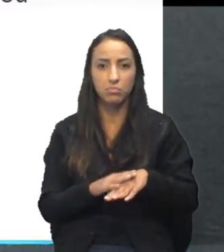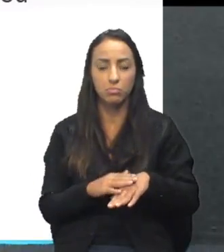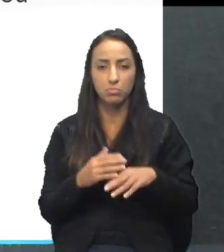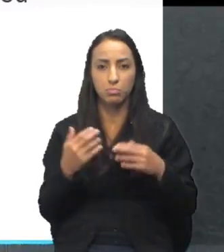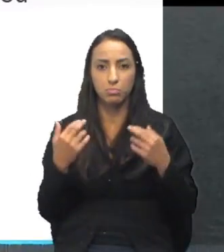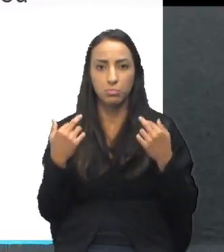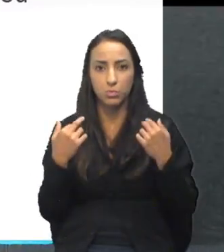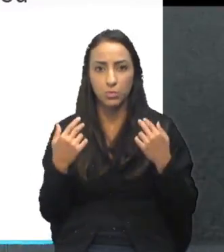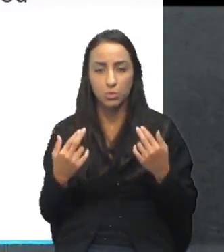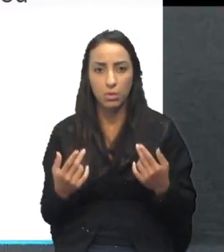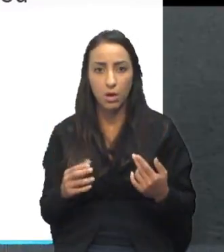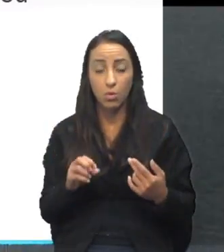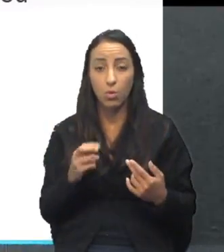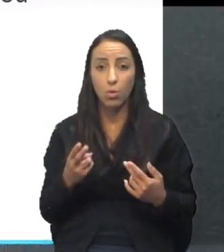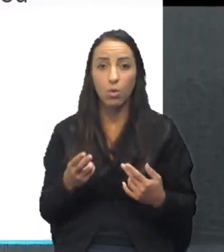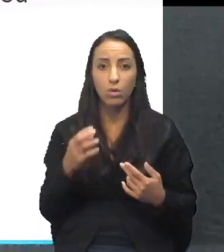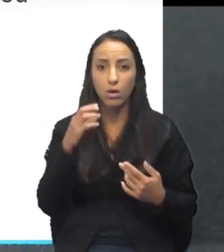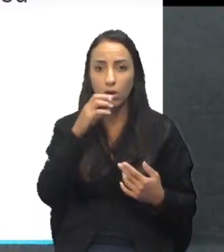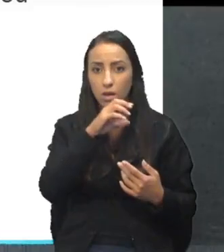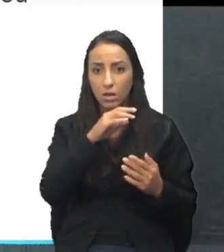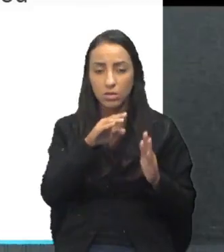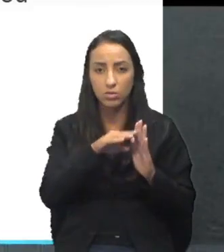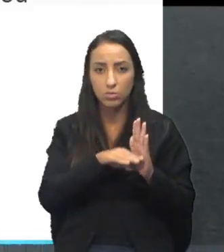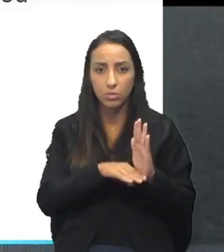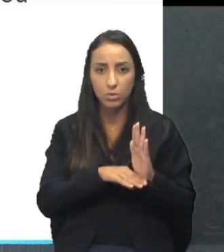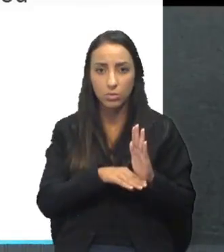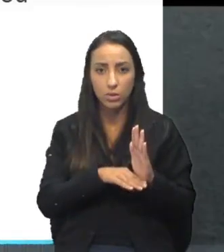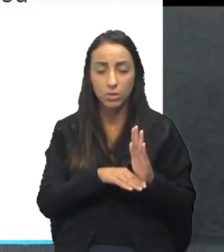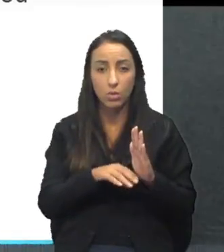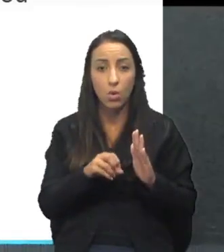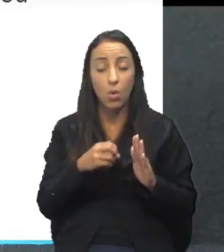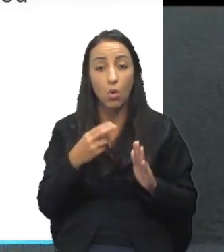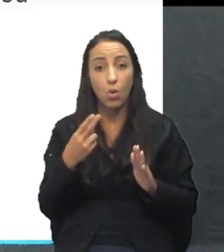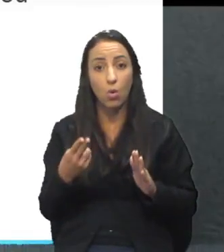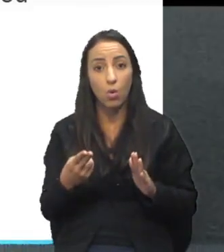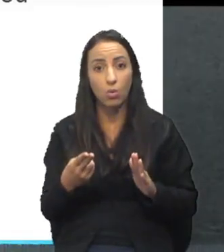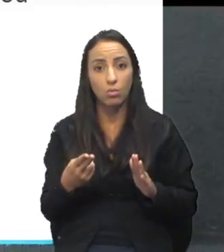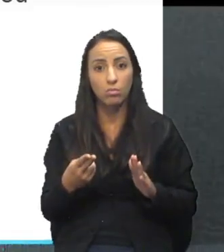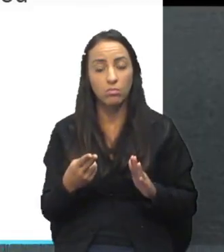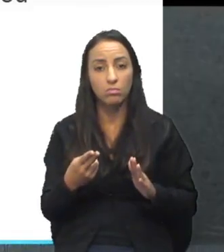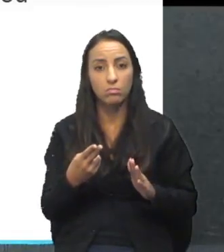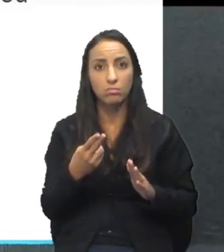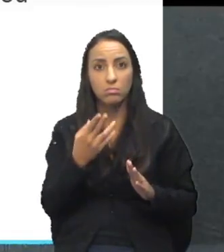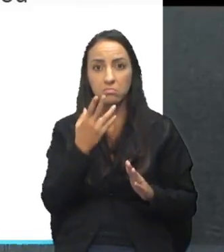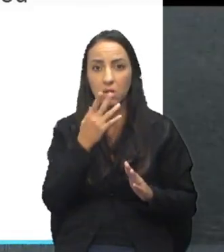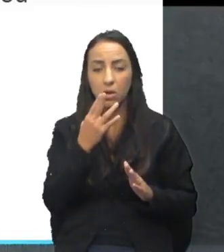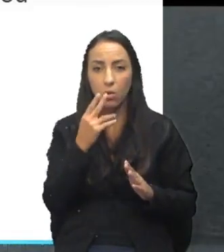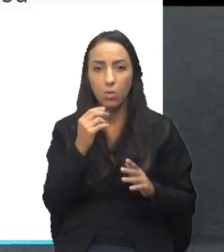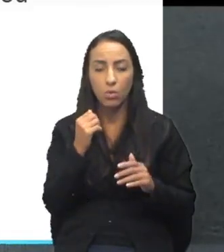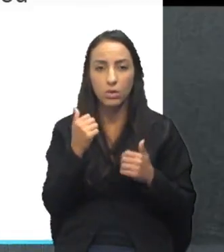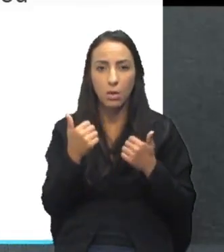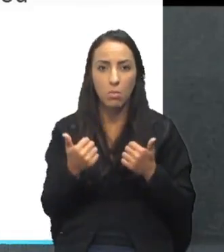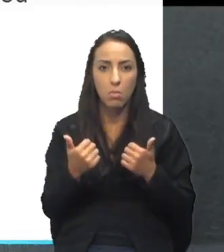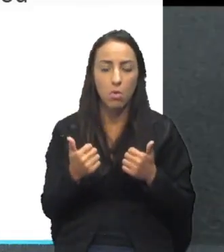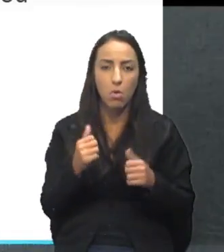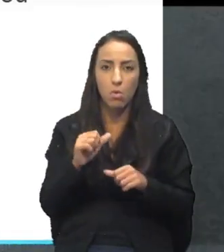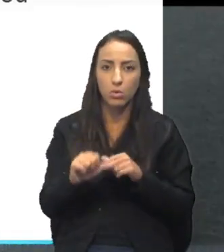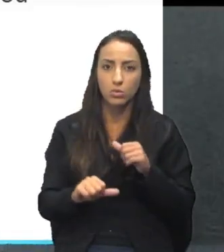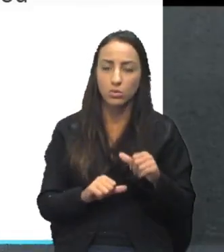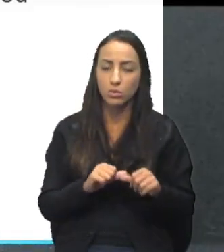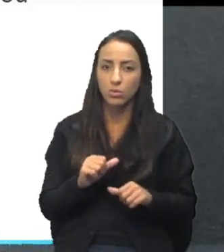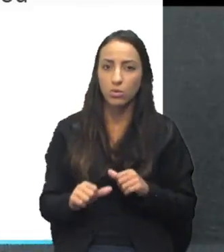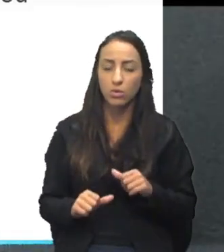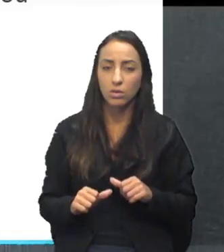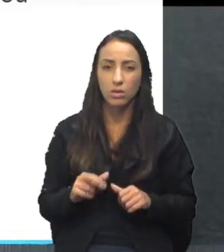uma diminuição do calor, ou se essa região mantém-se pálida ou cianótica,